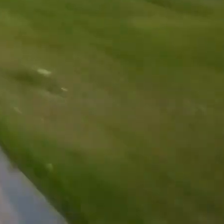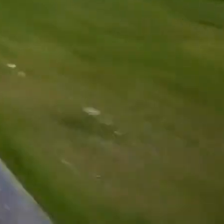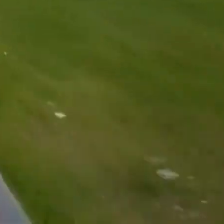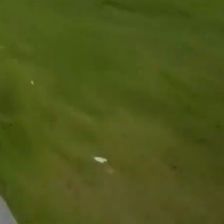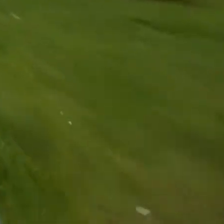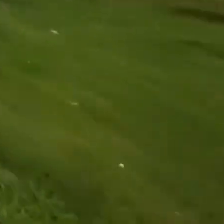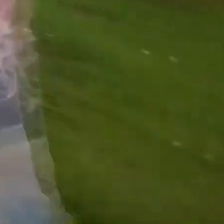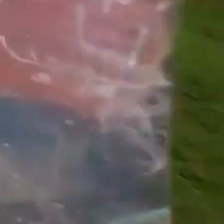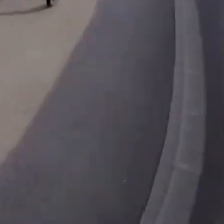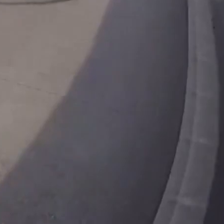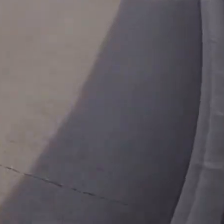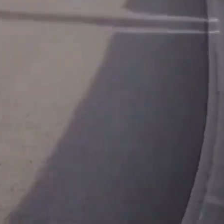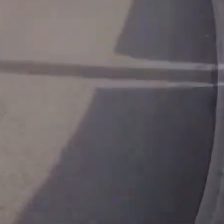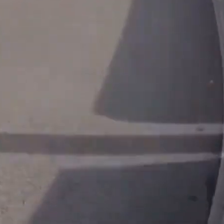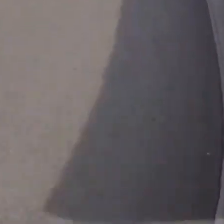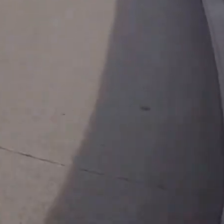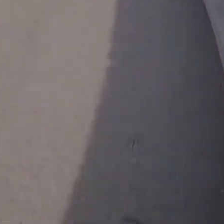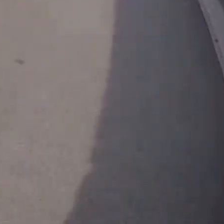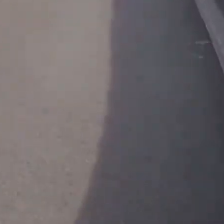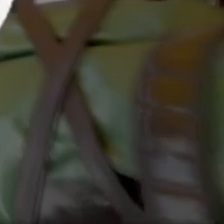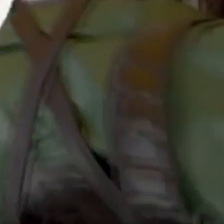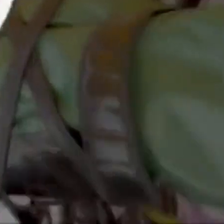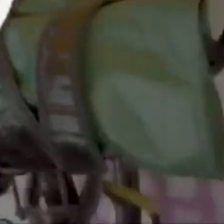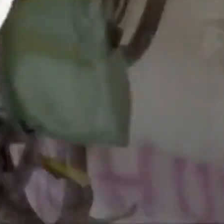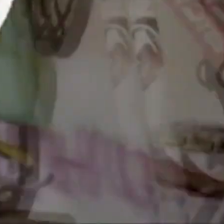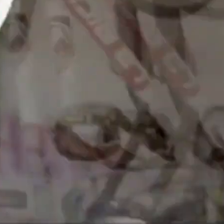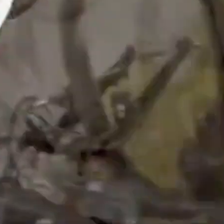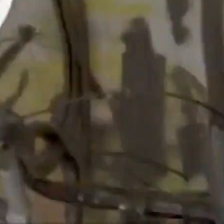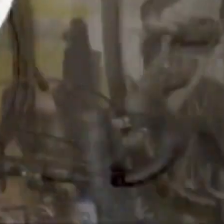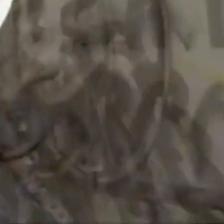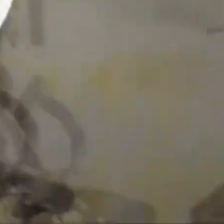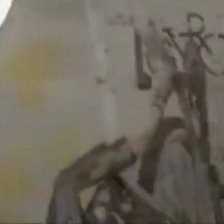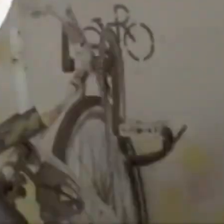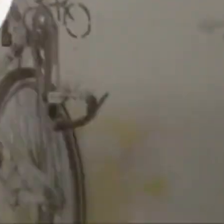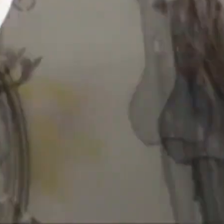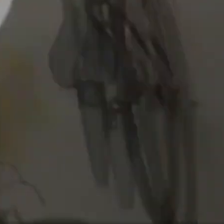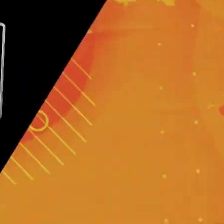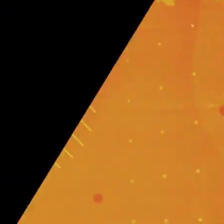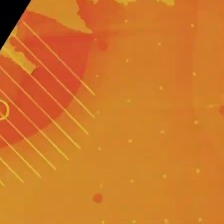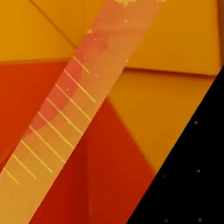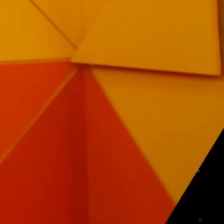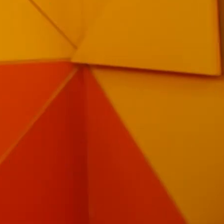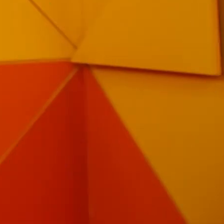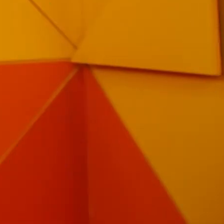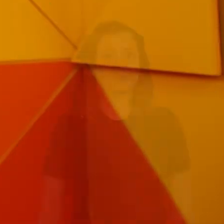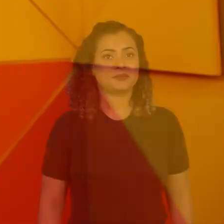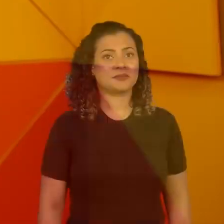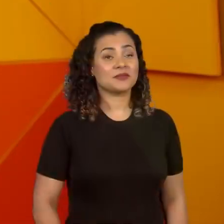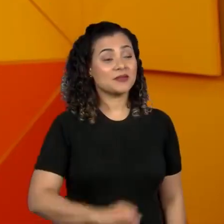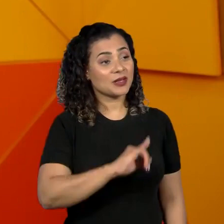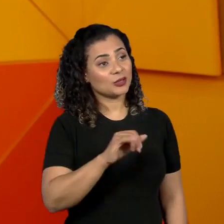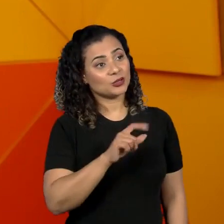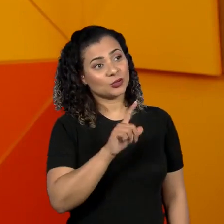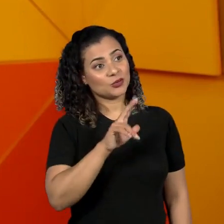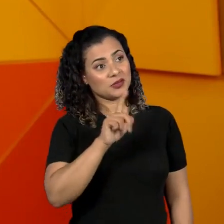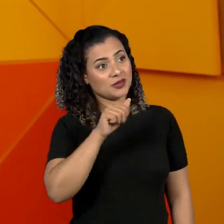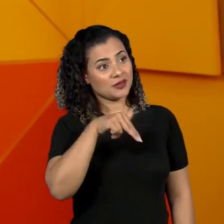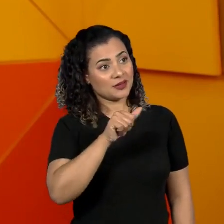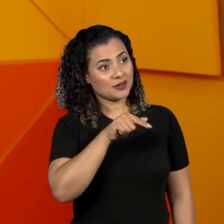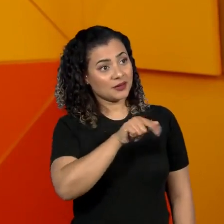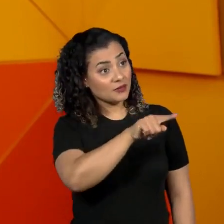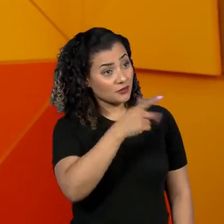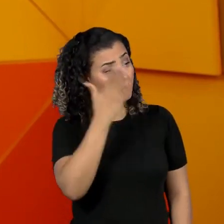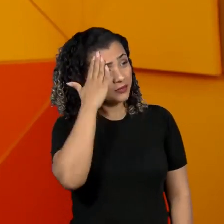em cima, no dia a dia, na correria, com minha família, pra fazer o rap virar. Juliana, eu soube que você